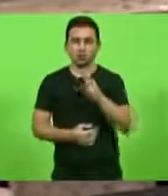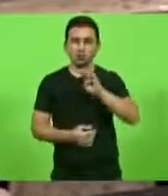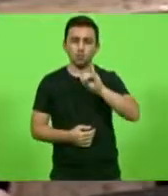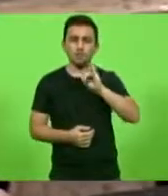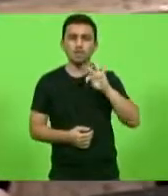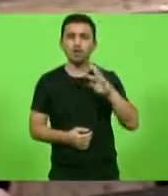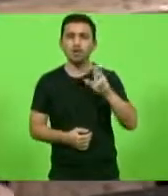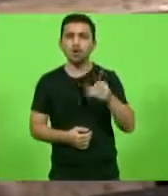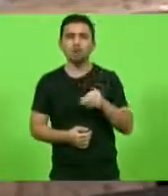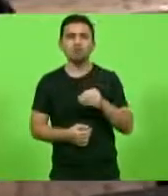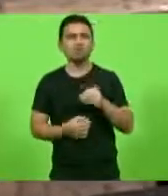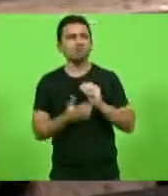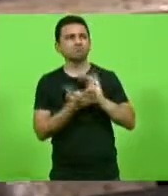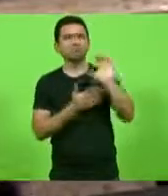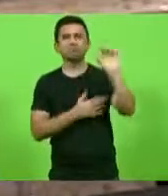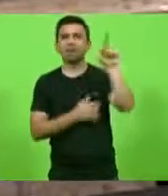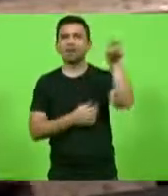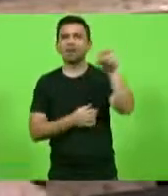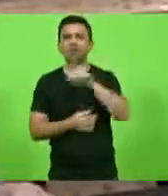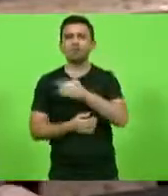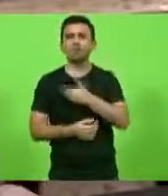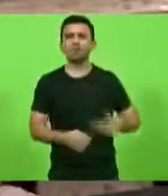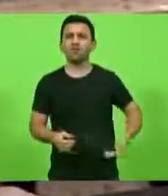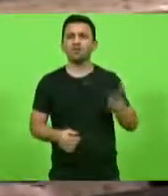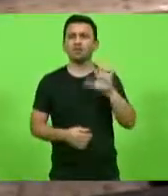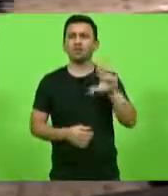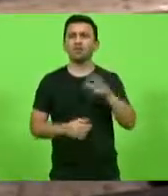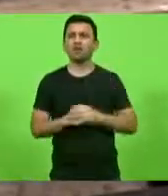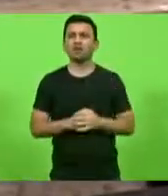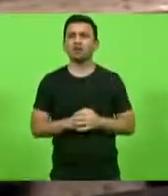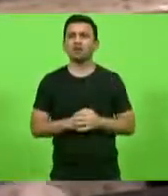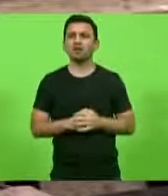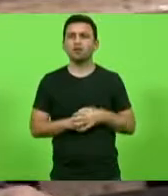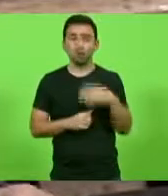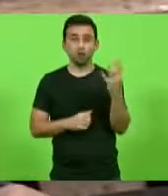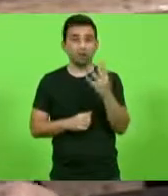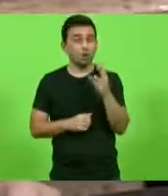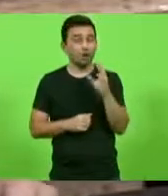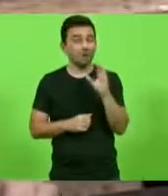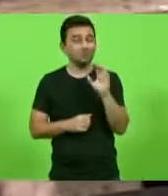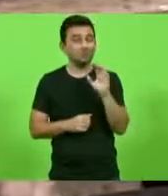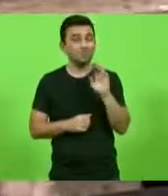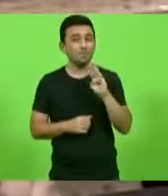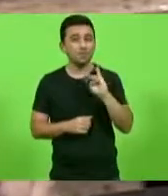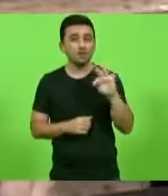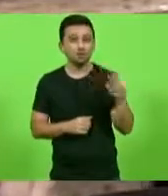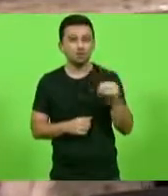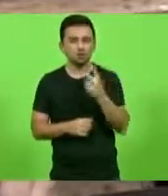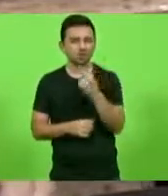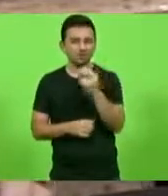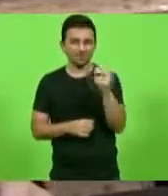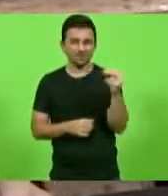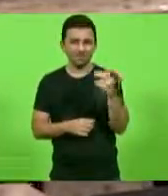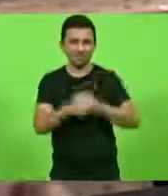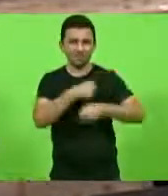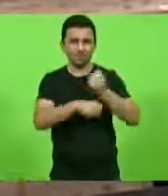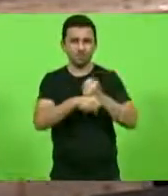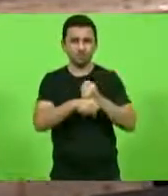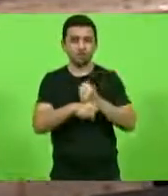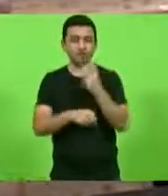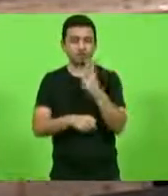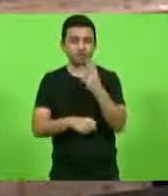vão para o governo federal. Desses 44 bilhões, somente em 2020, deputado Silvio Drevig,